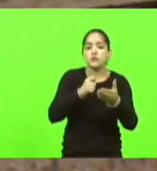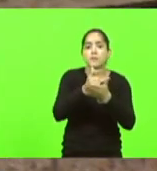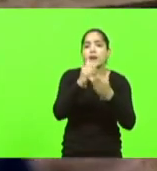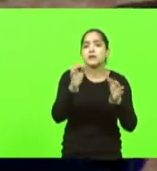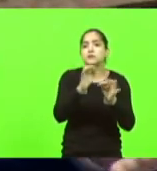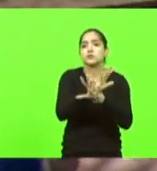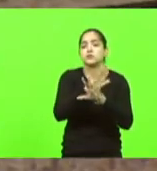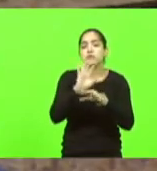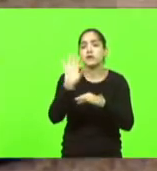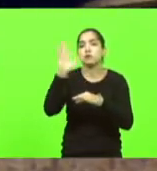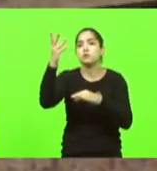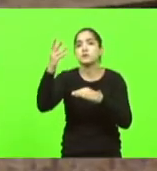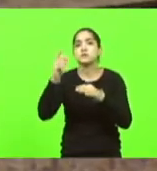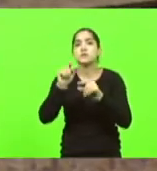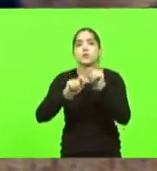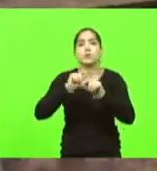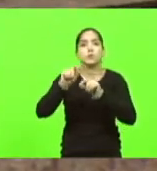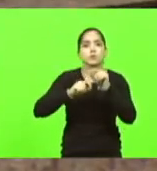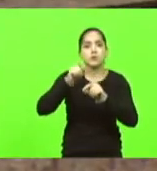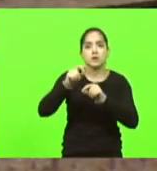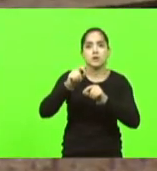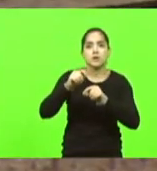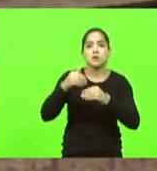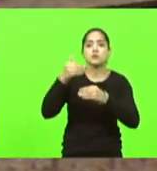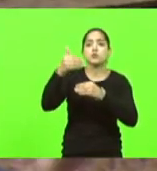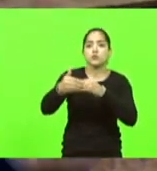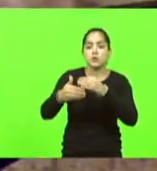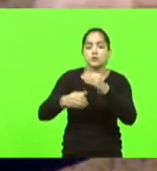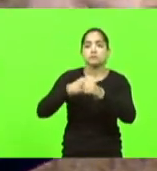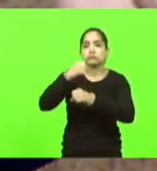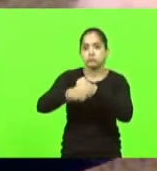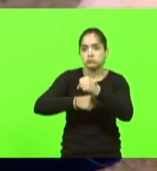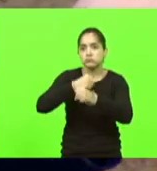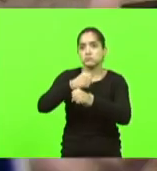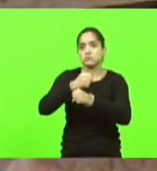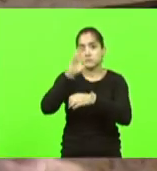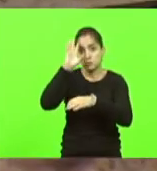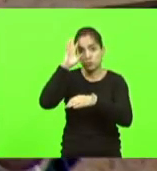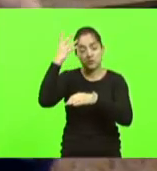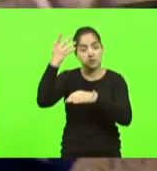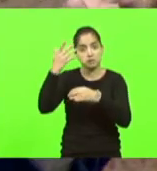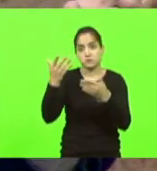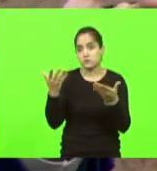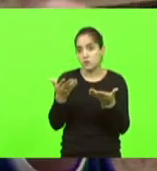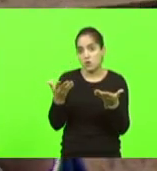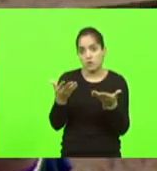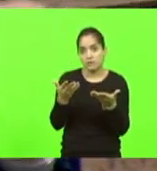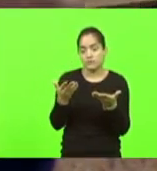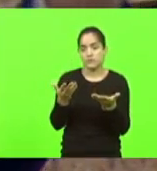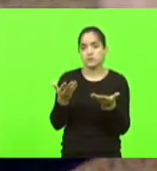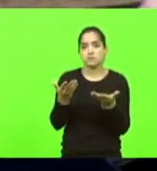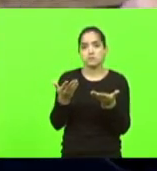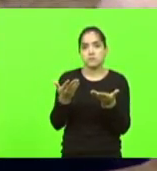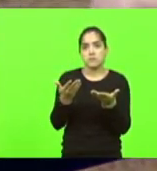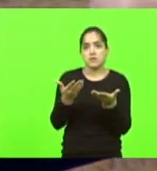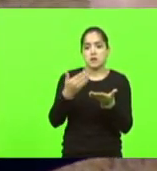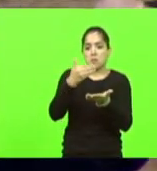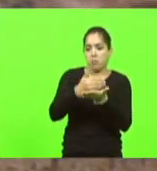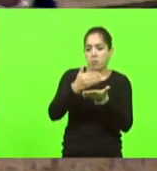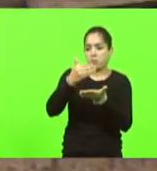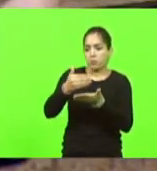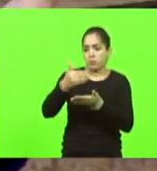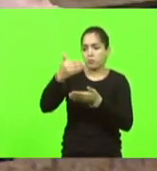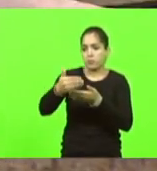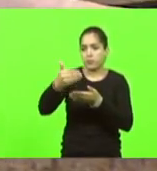acontecer como que nós vamos fazer com um defe um ano seguinte não se resolve problema de refluxo a recorrência